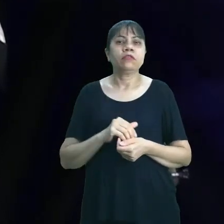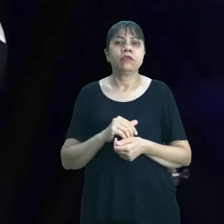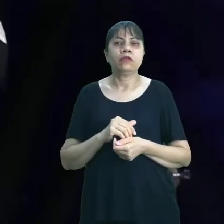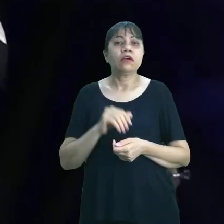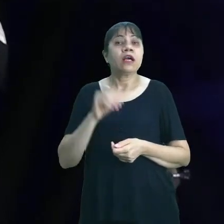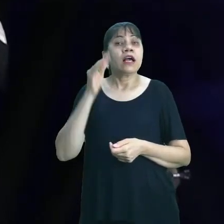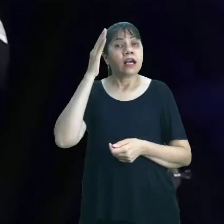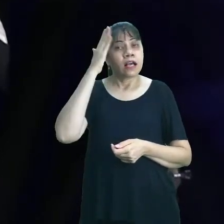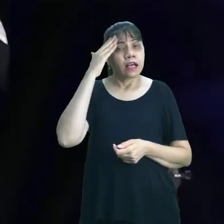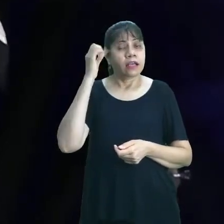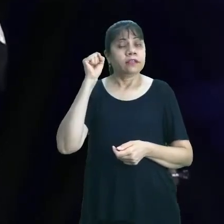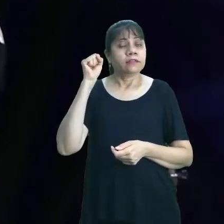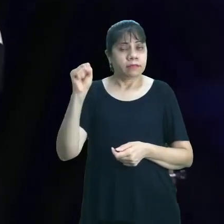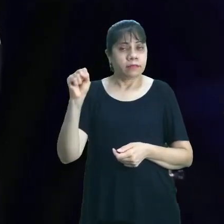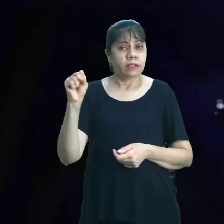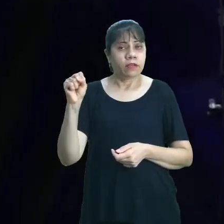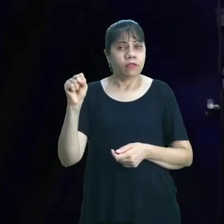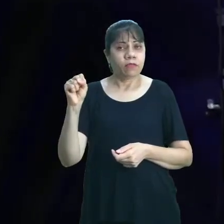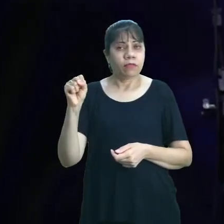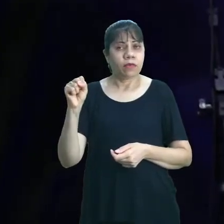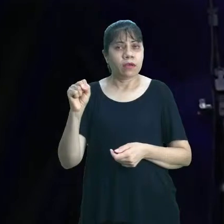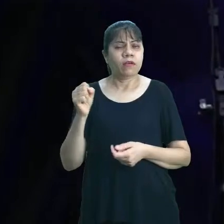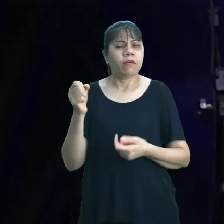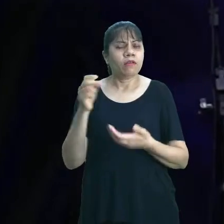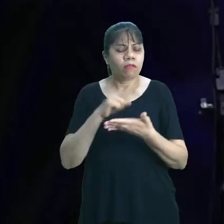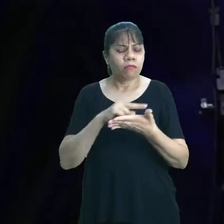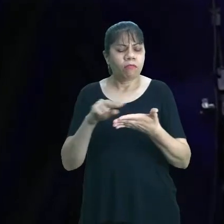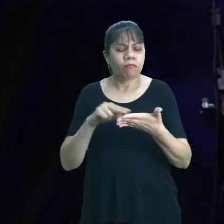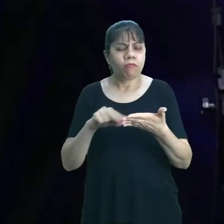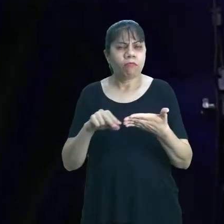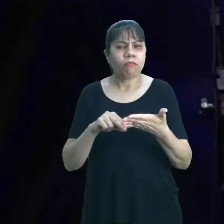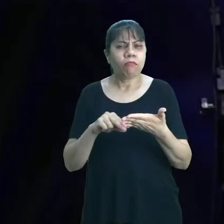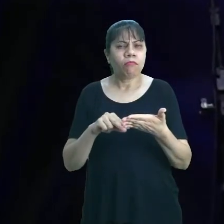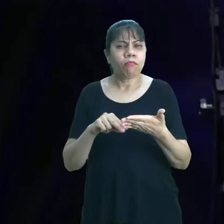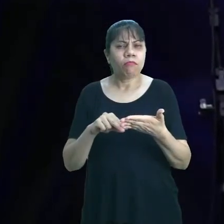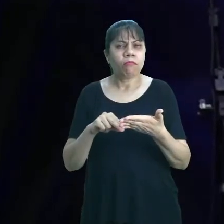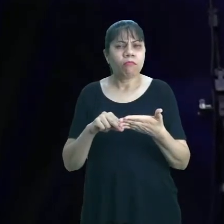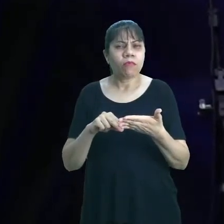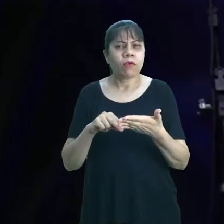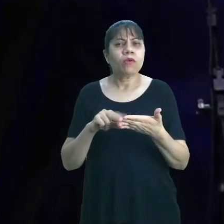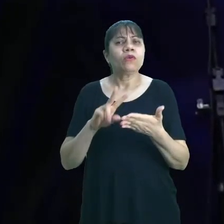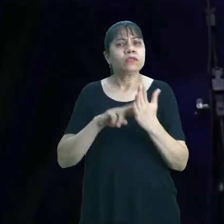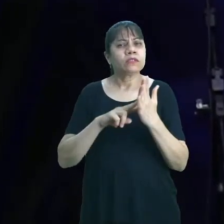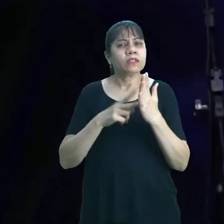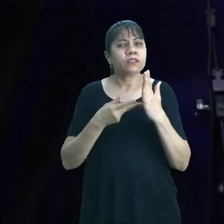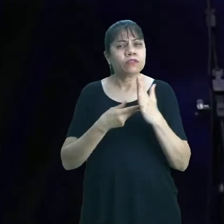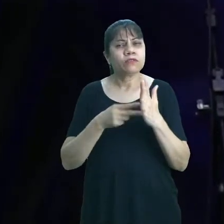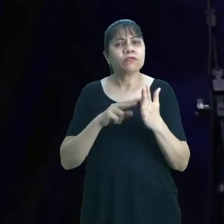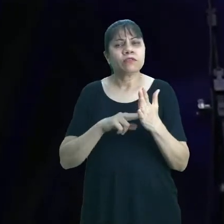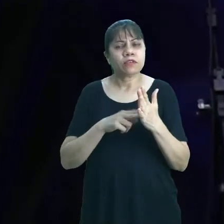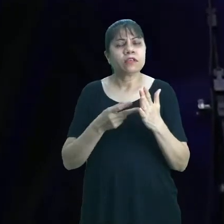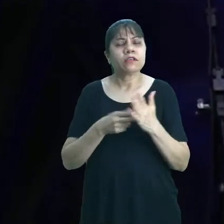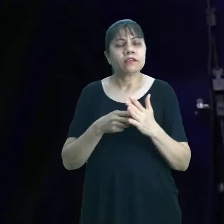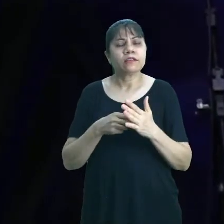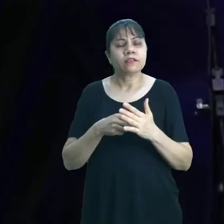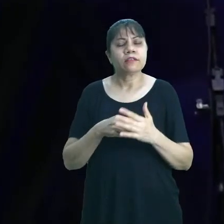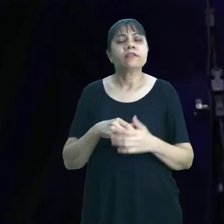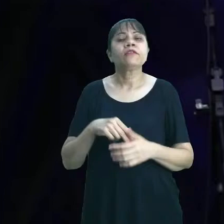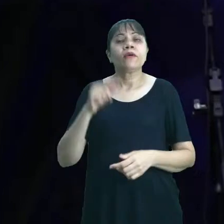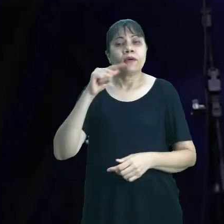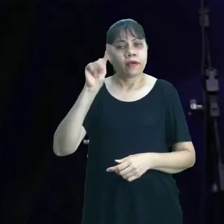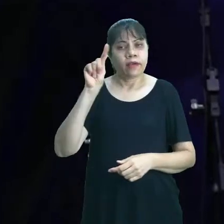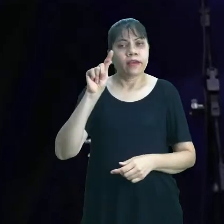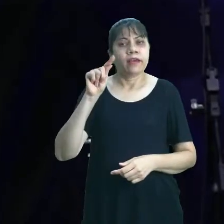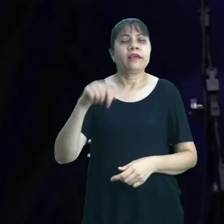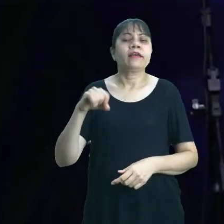Salomão falando a respeito do sentido, do que de fato é importante nessa